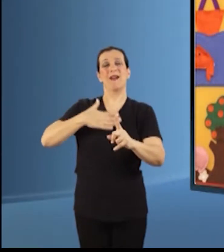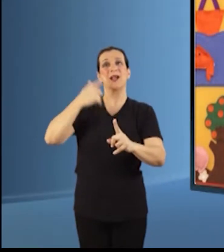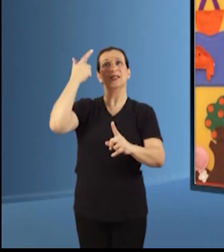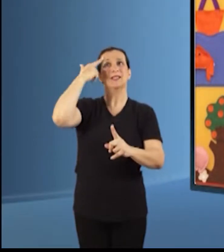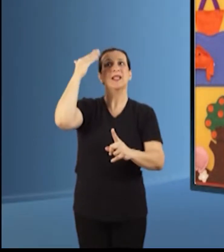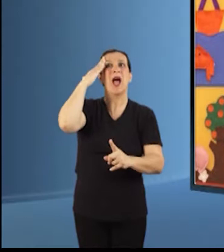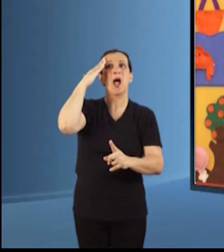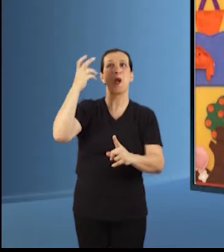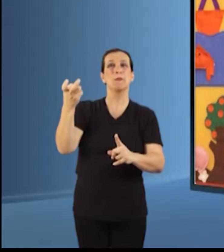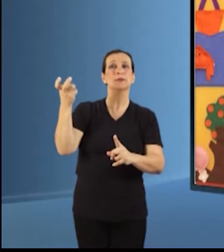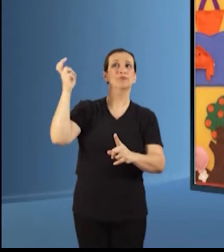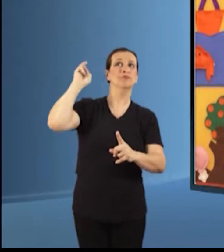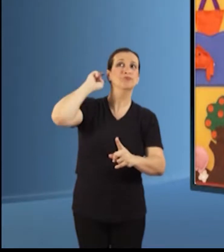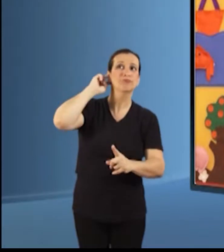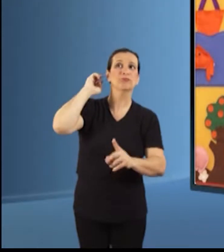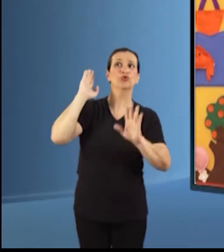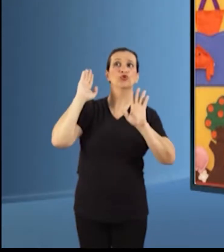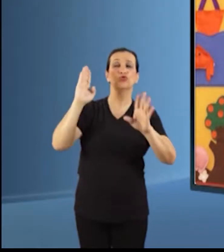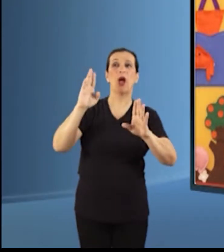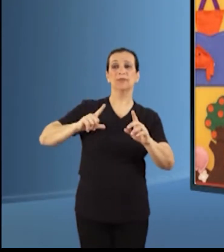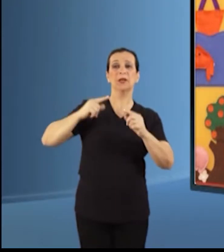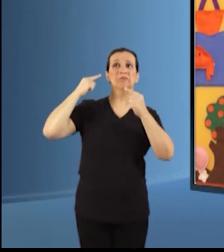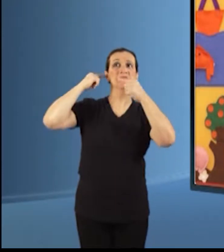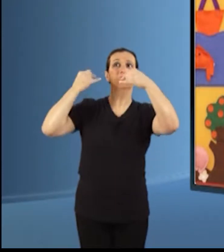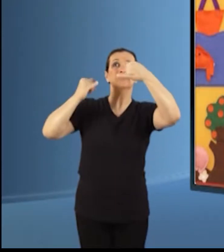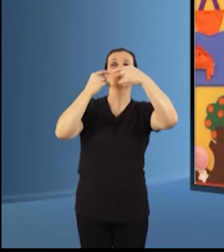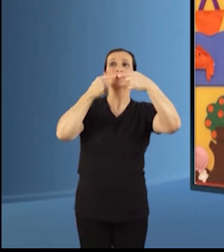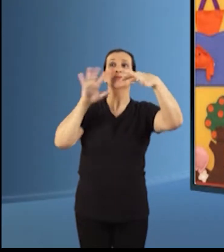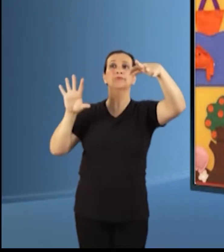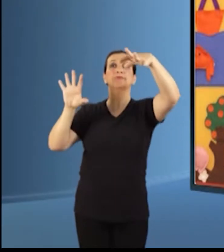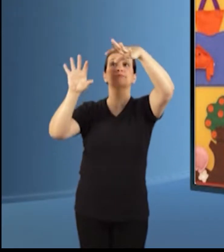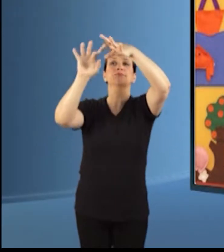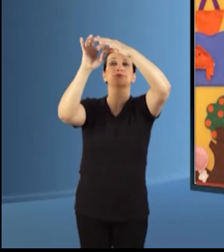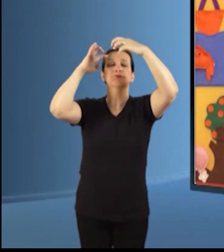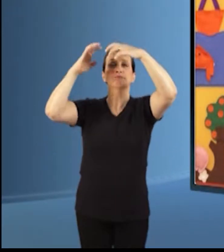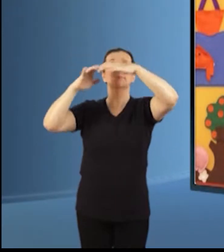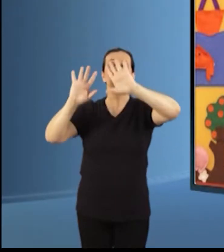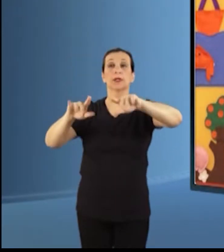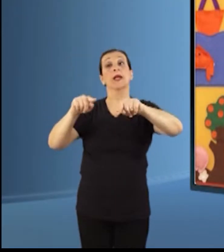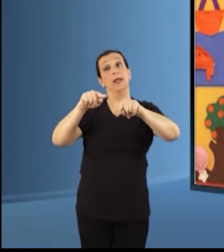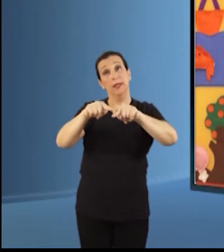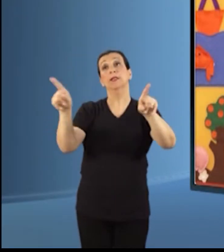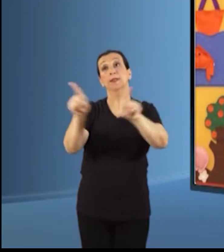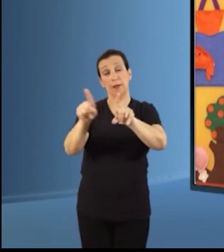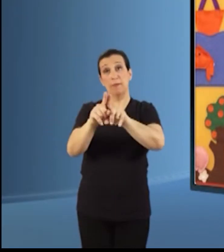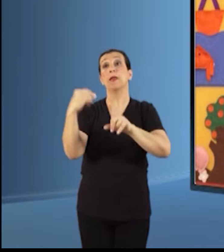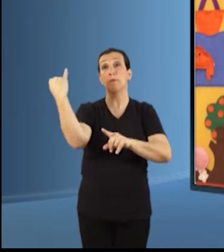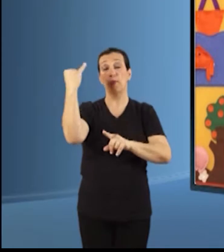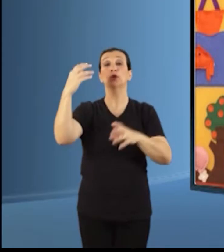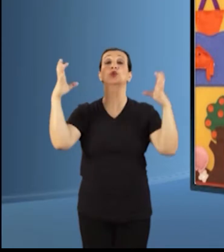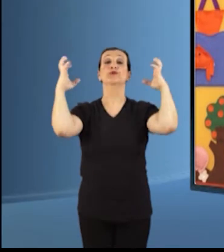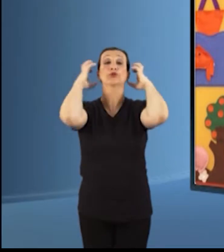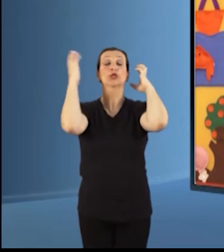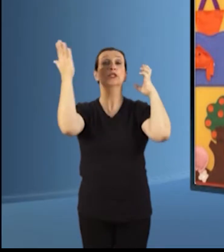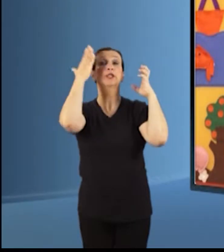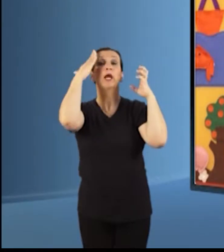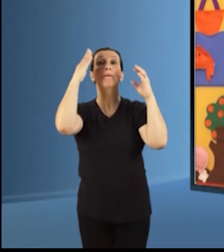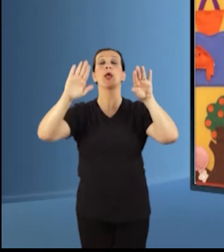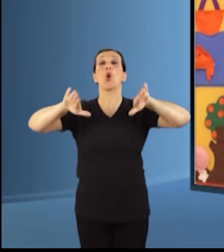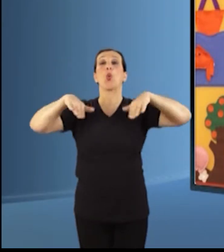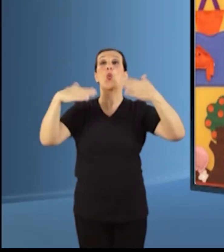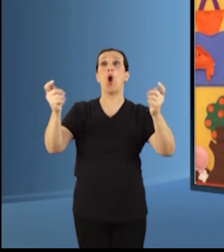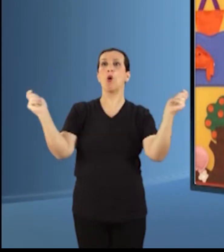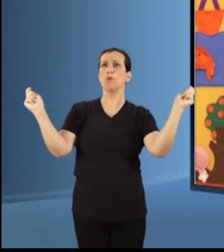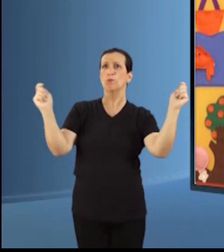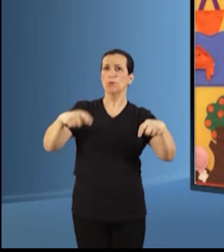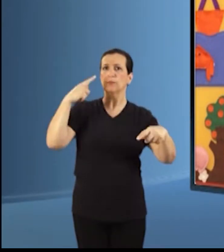do implante coclear recebendo as respostas do nervo, e é importante para o fonoaudiólogo, porque essas informações